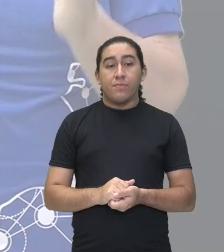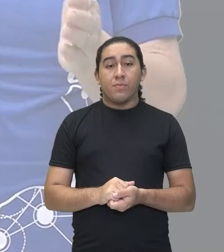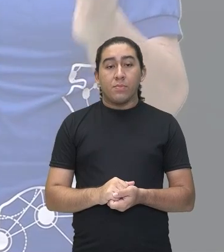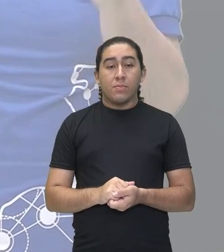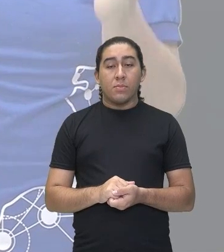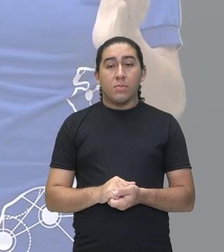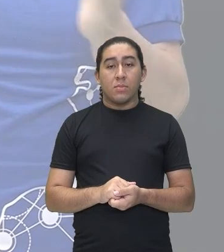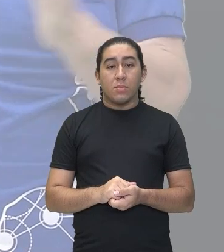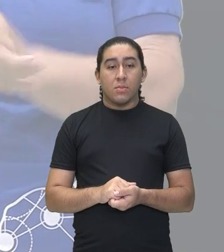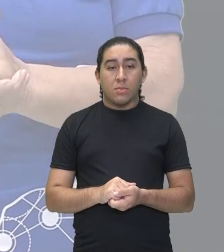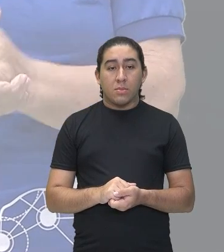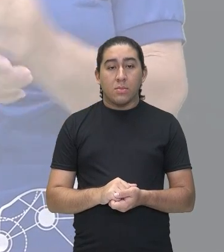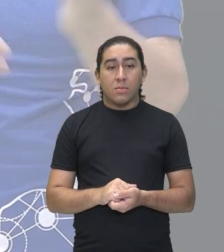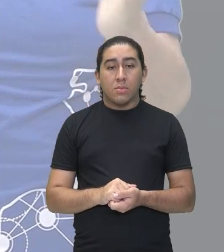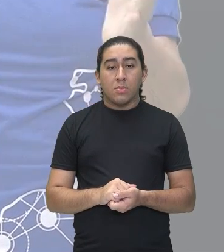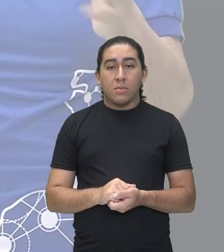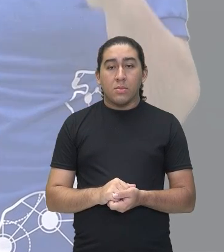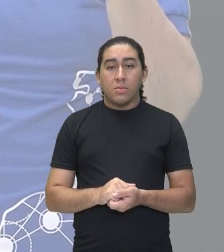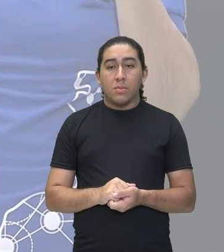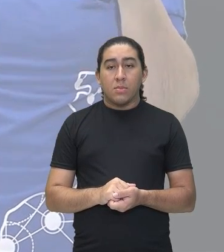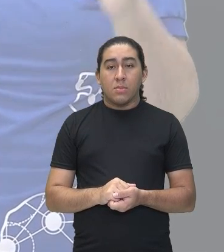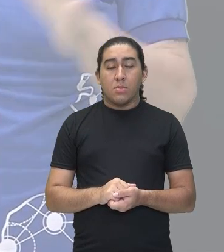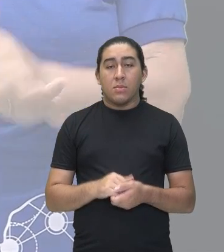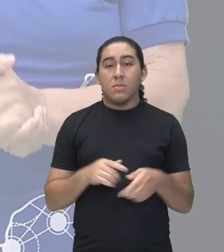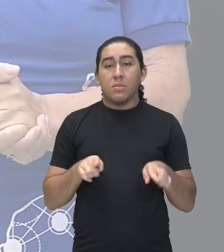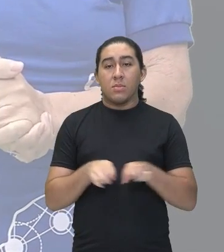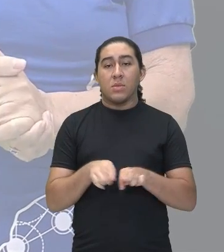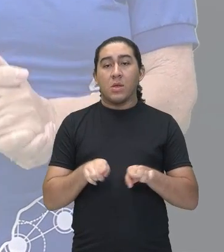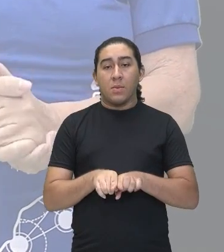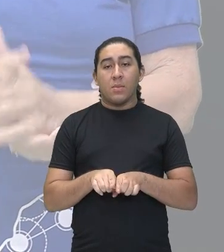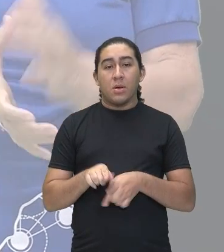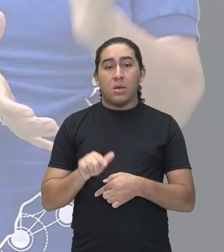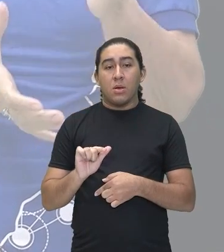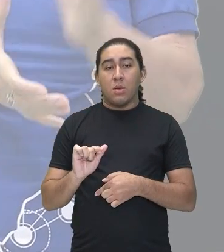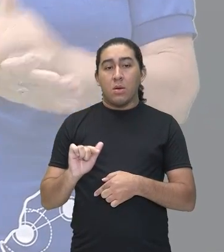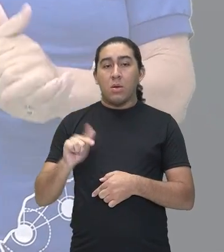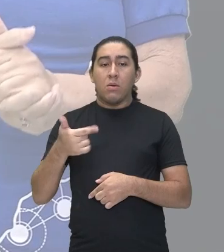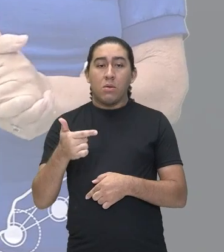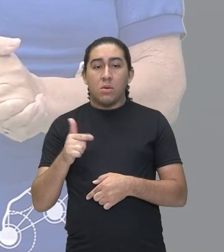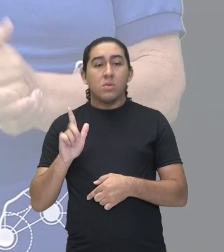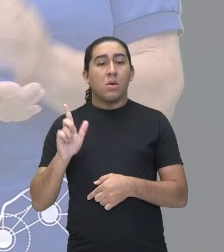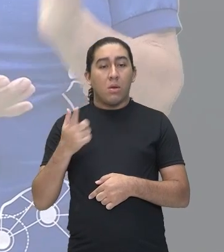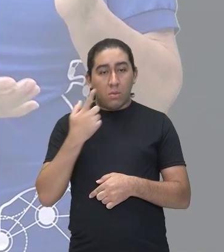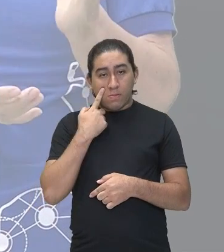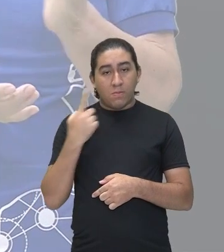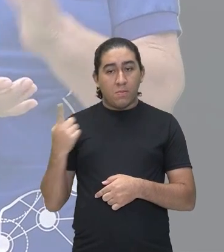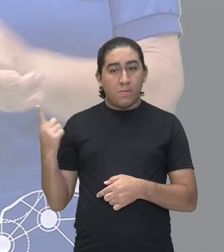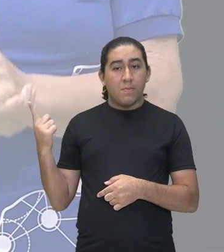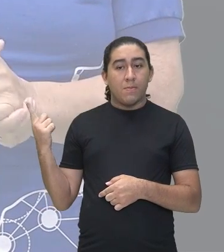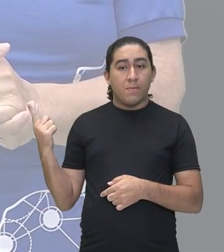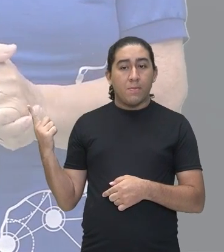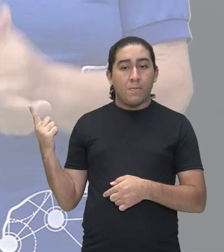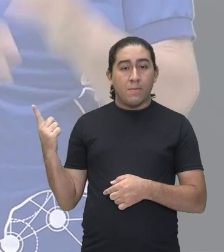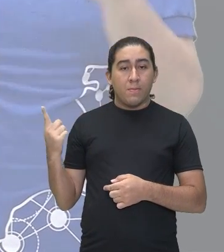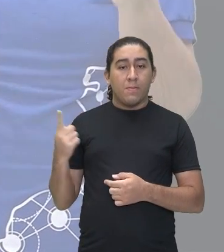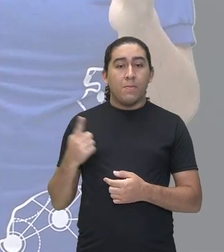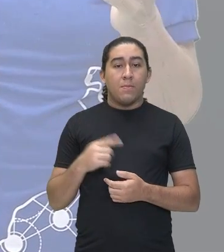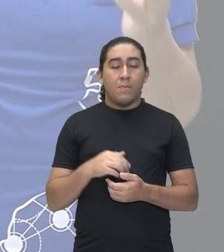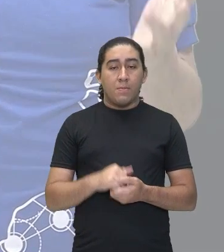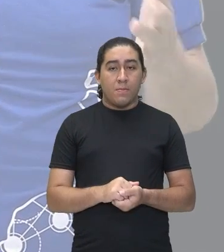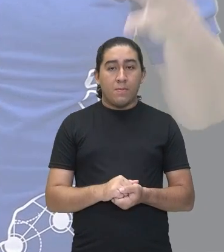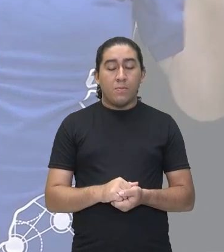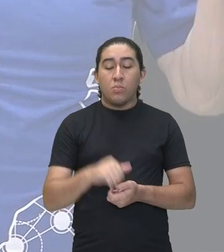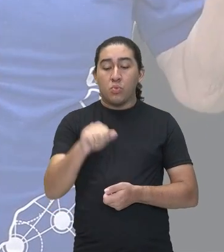mediocritas, que é a mediocridade, né? Fugir da mediocridade. Também locus amenos, um